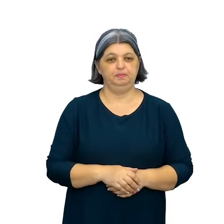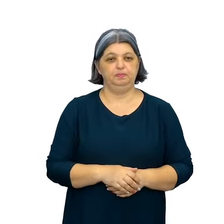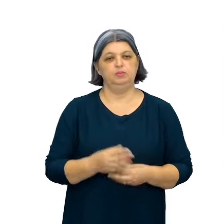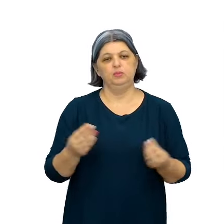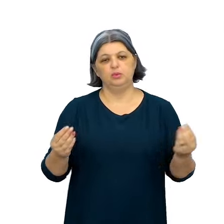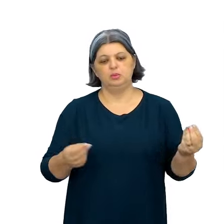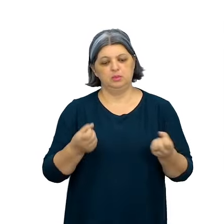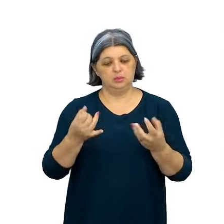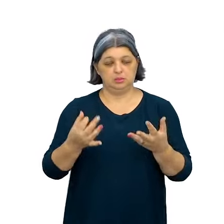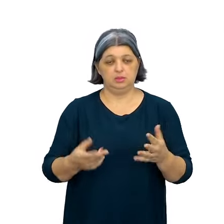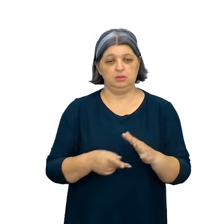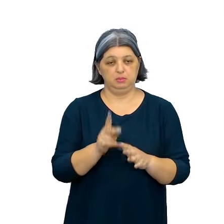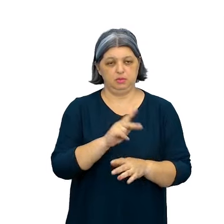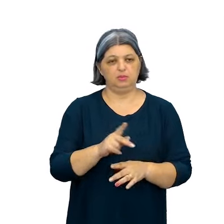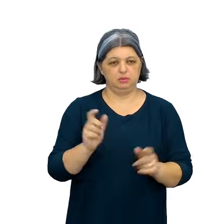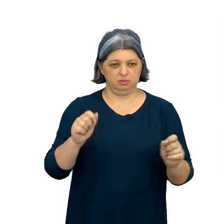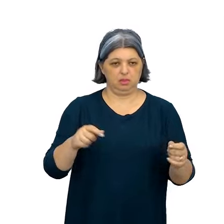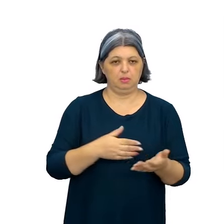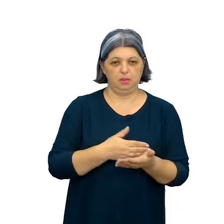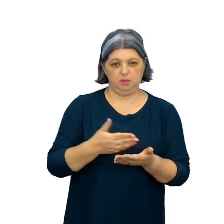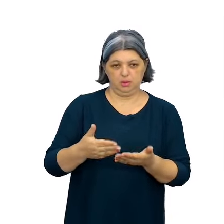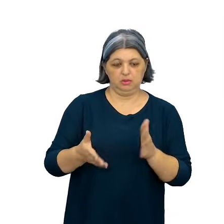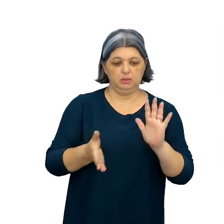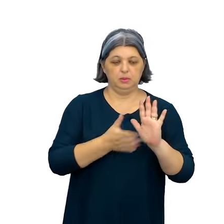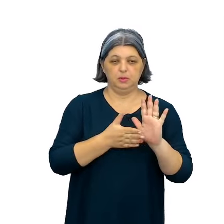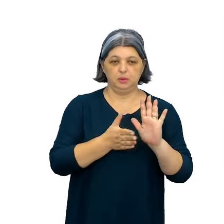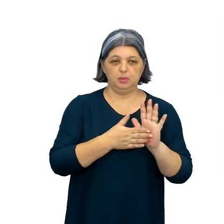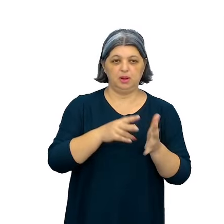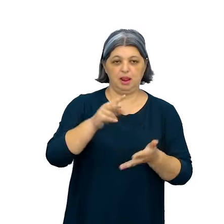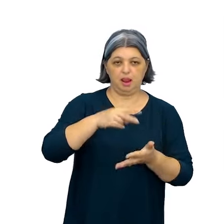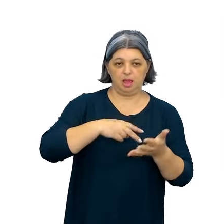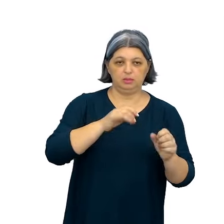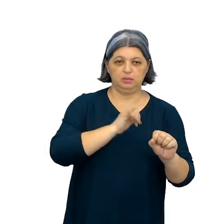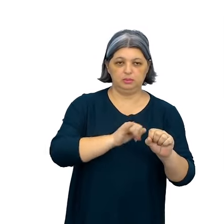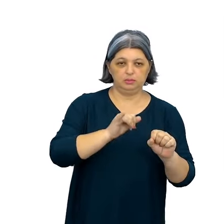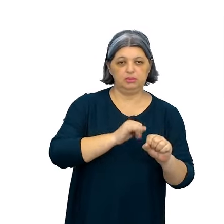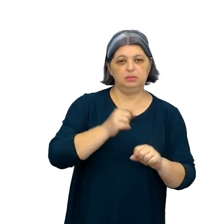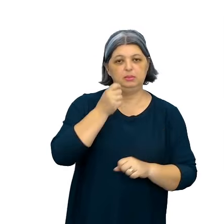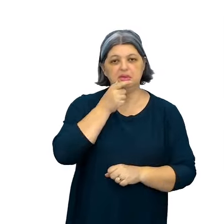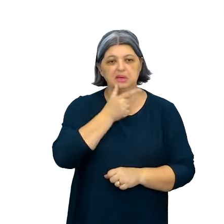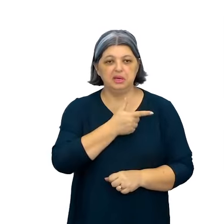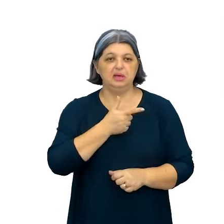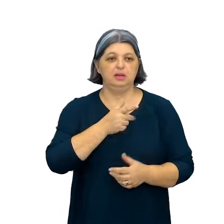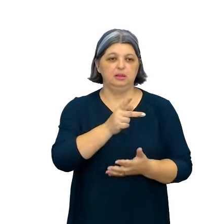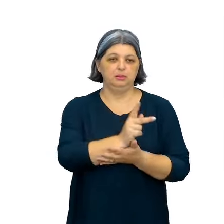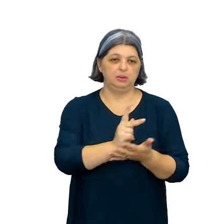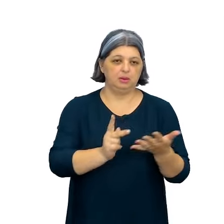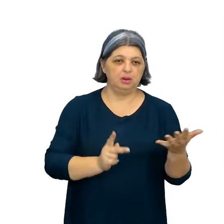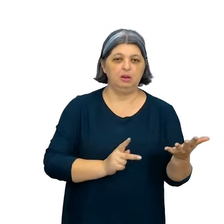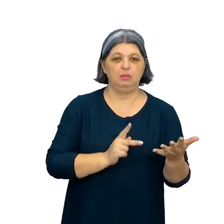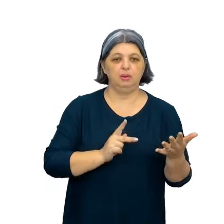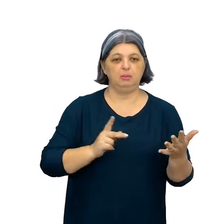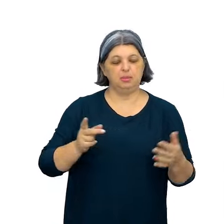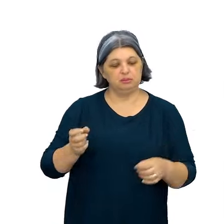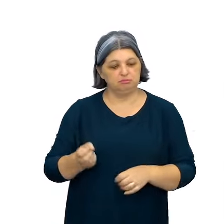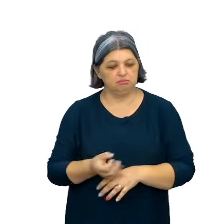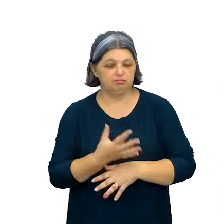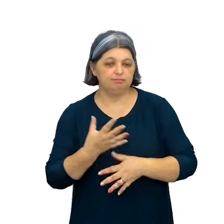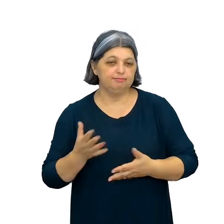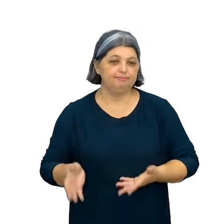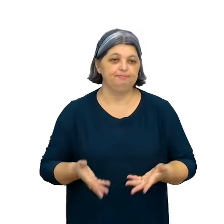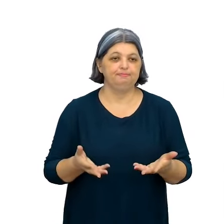o professor poderá iniciar a proposta fazendo leitura de crônicas humorísticas e poéticas para sensibilizar o aluno. Depois,